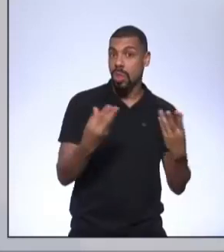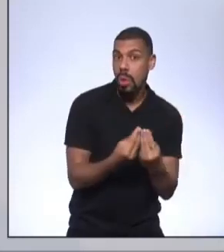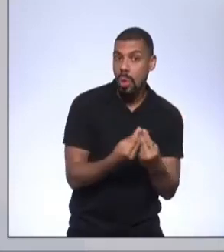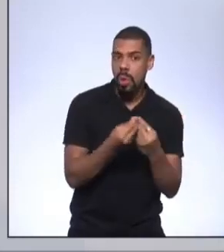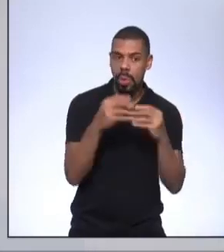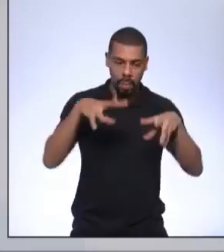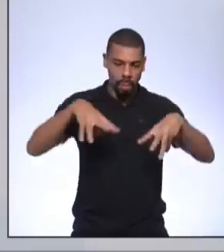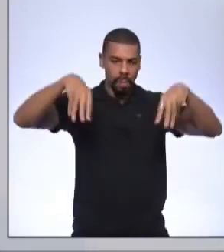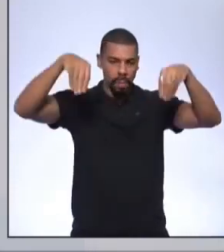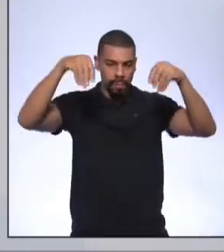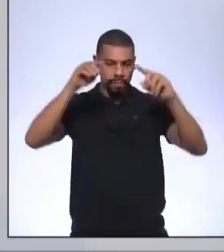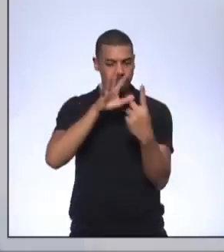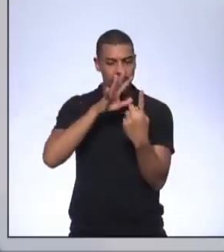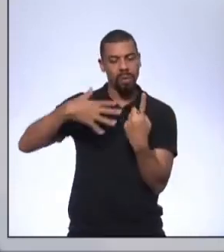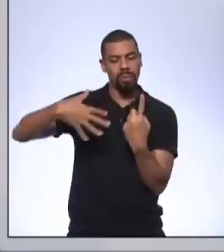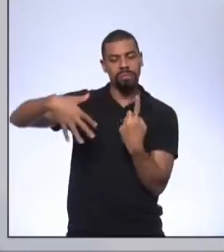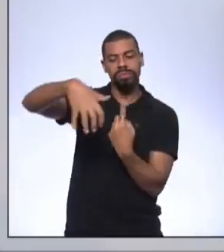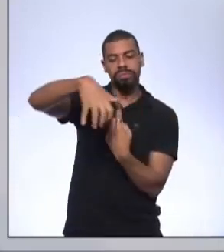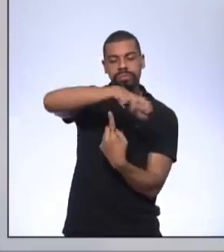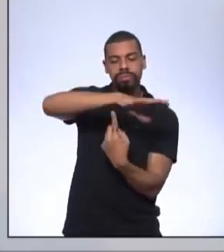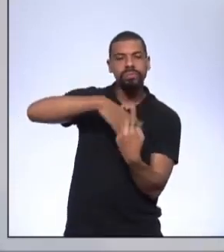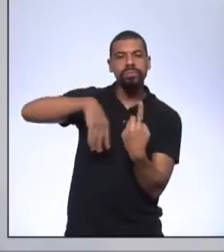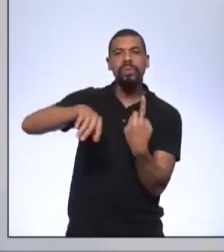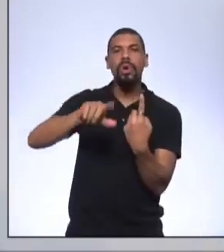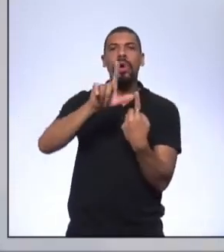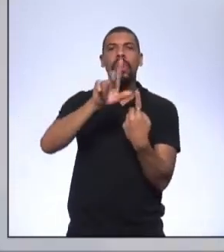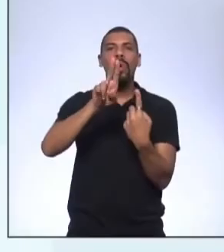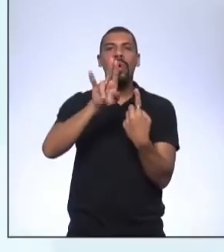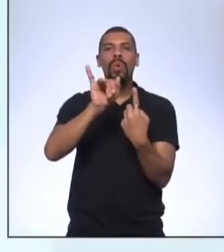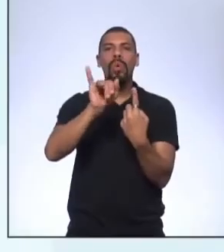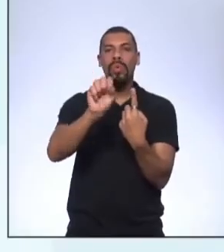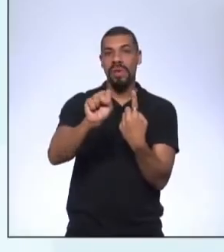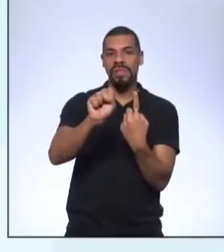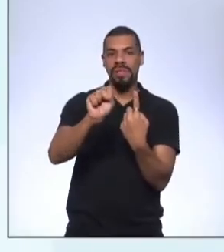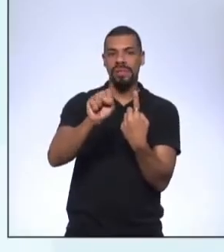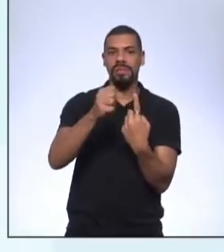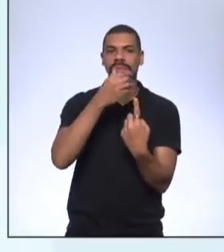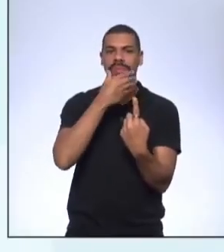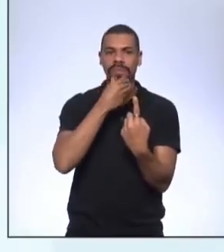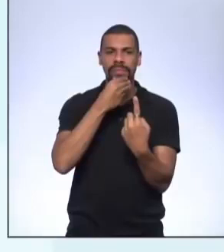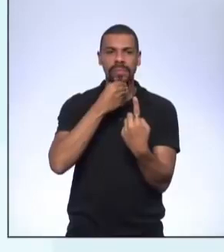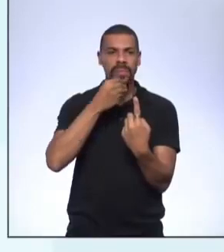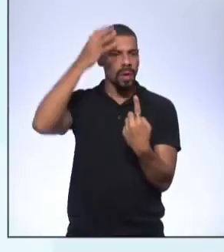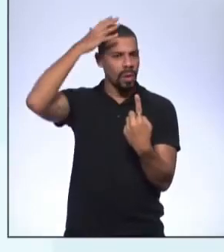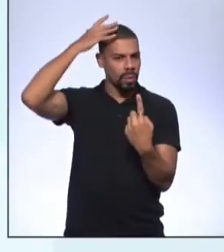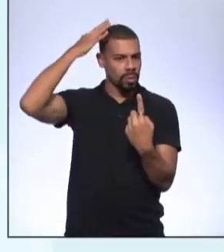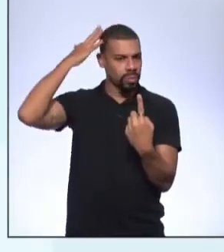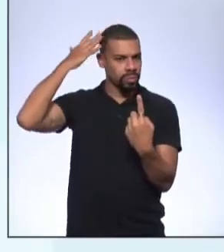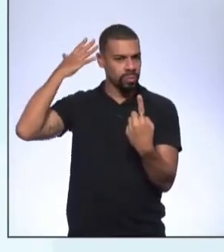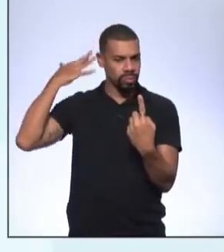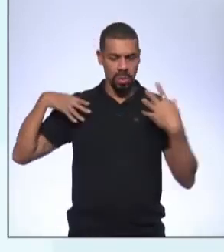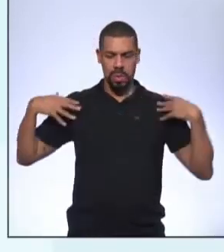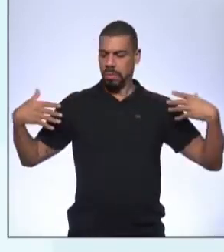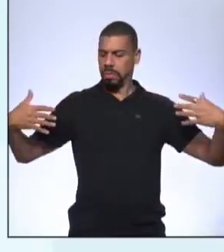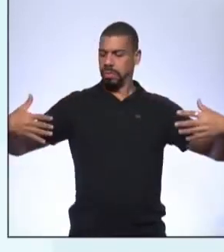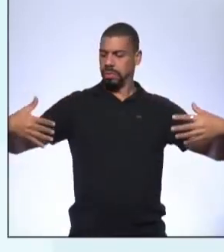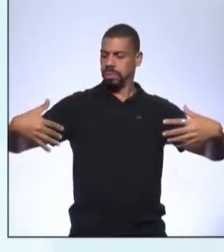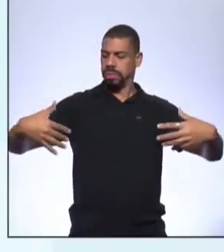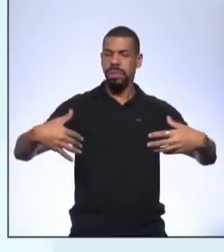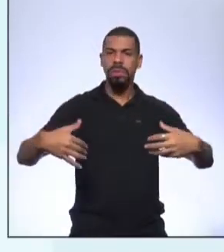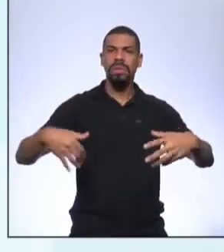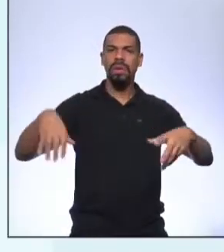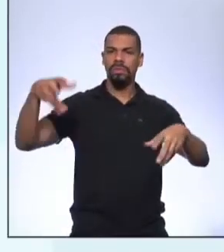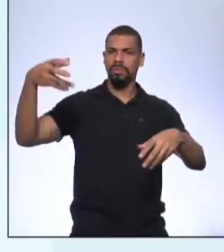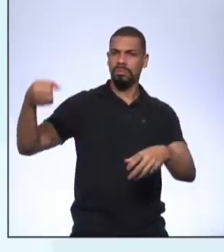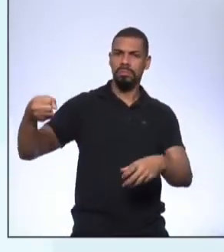Luís XIV, que é aquela figura que está com uma roupa clara, que ele tem um cabelo comprido, cheio ali, né? Ele está segurando uma